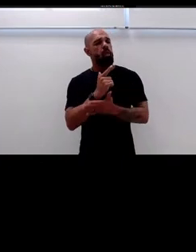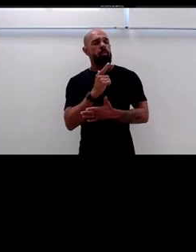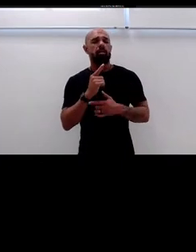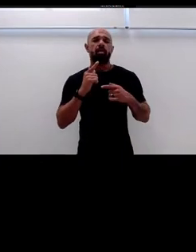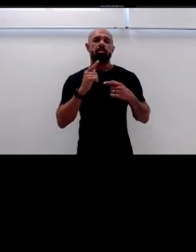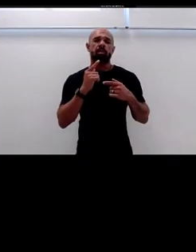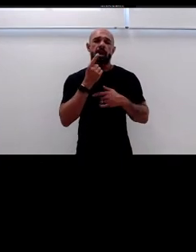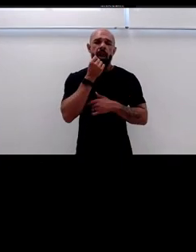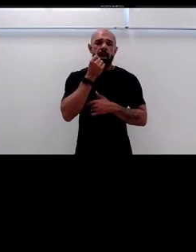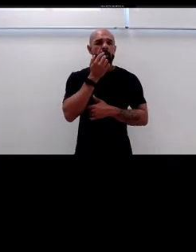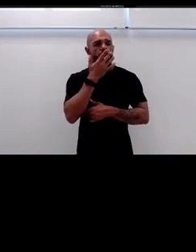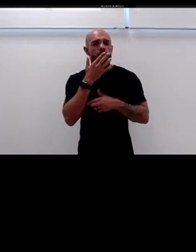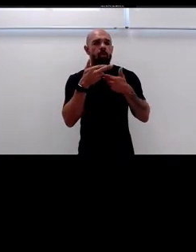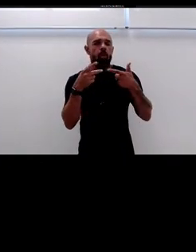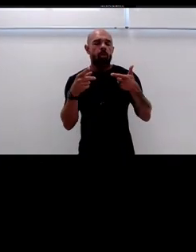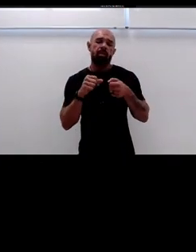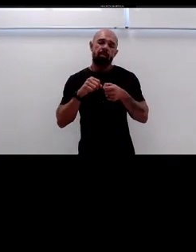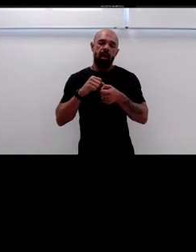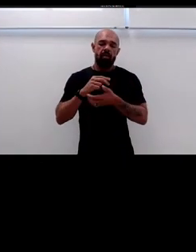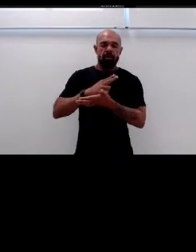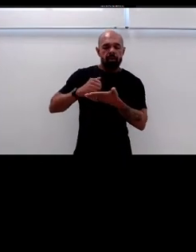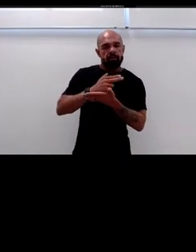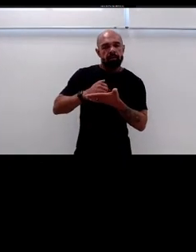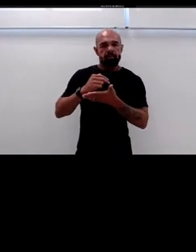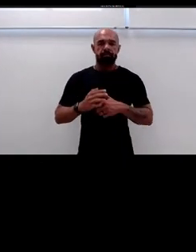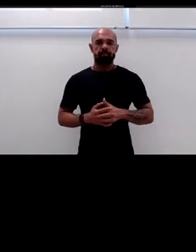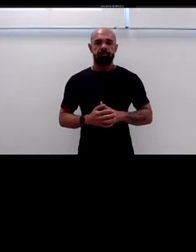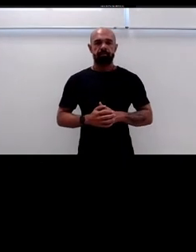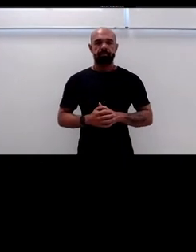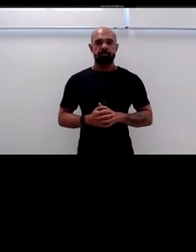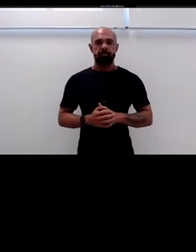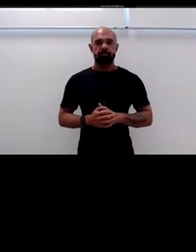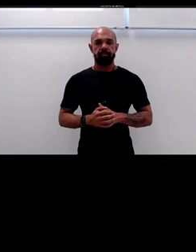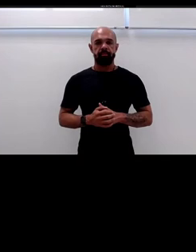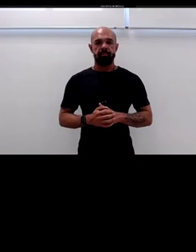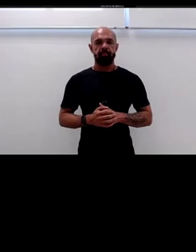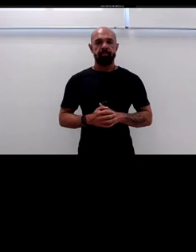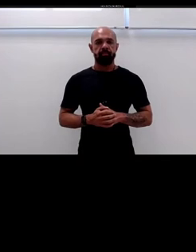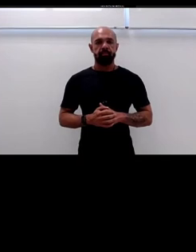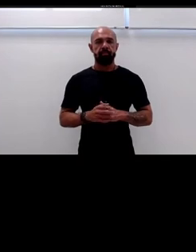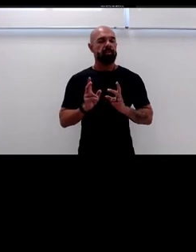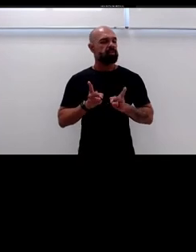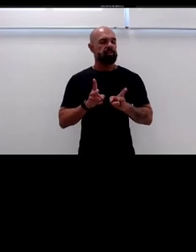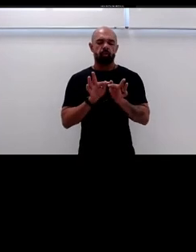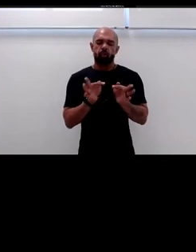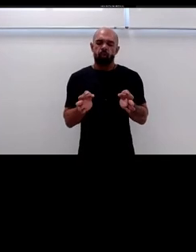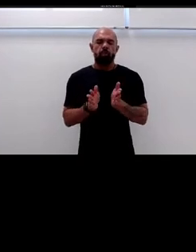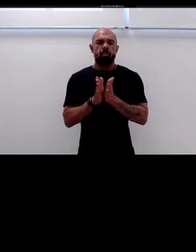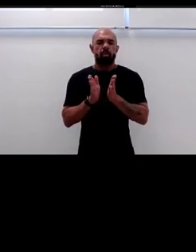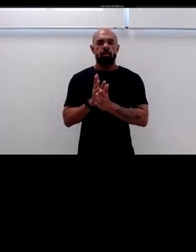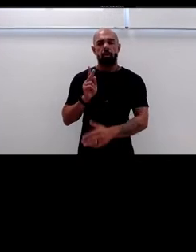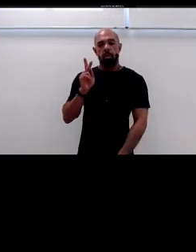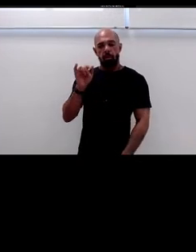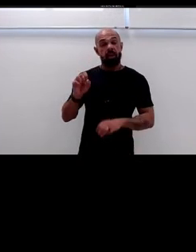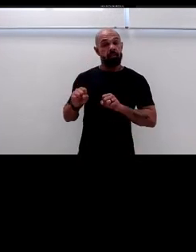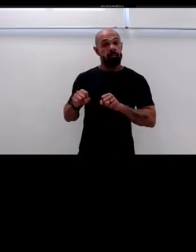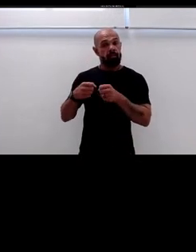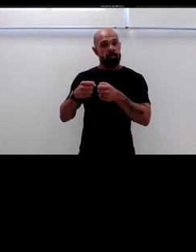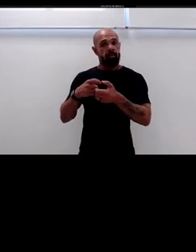umas coisinhas e ficava desenhando. Sempre fomos humildes e pobres, né, meu pai fez uma força para poder pagar